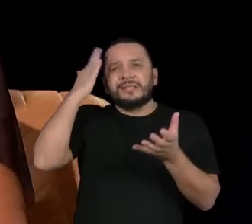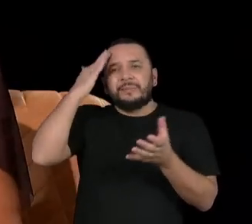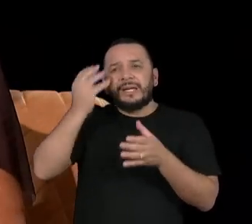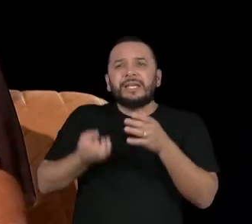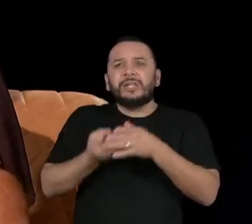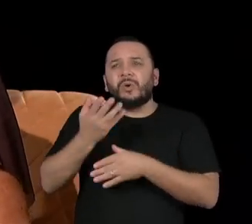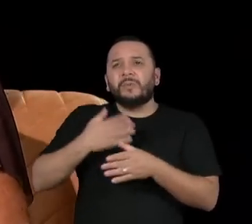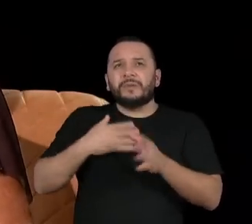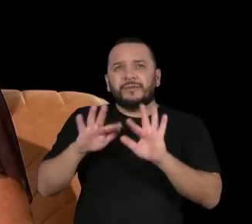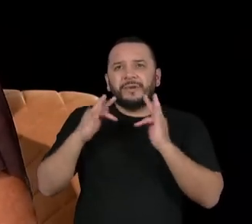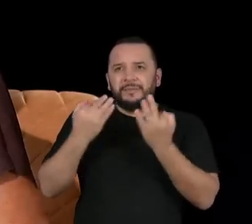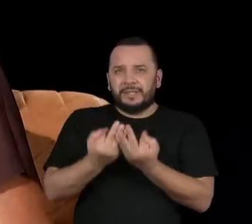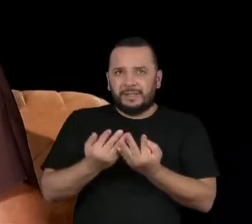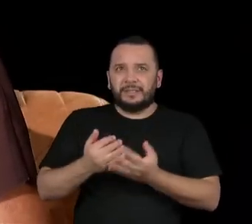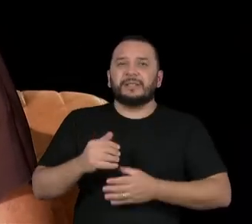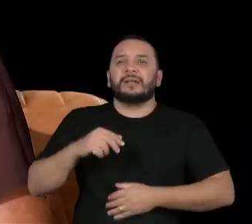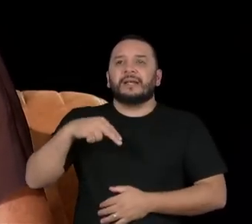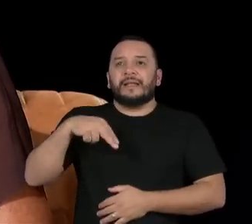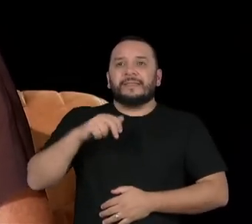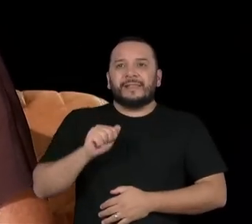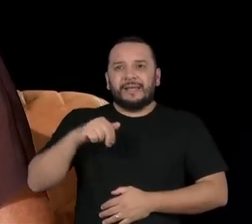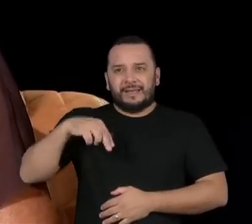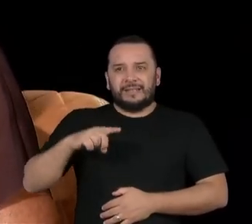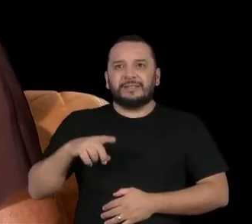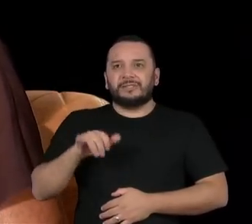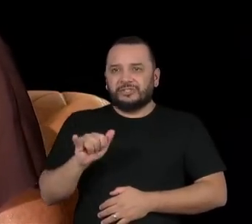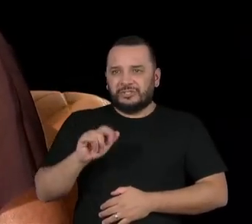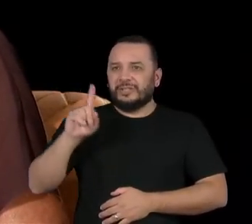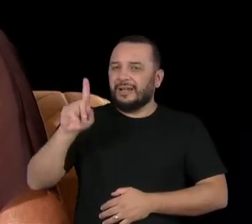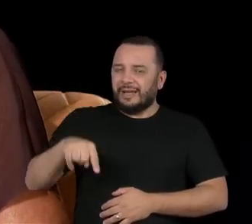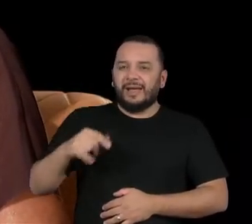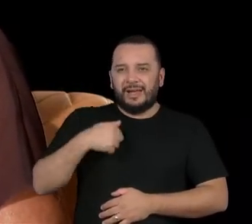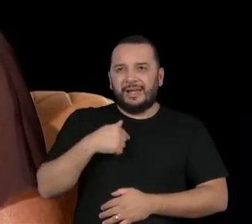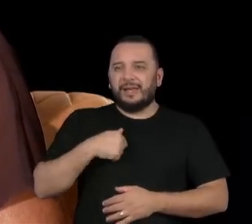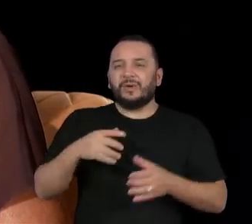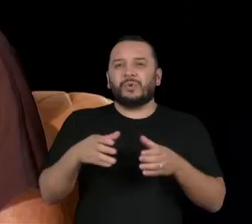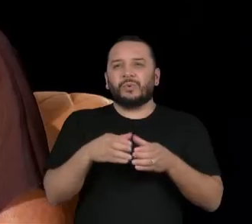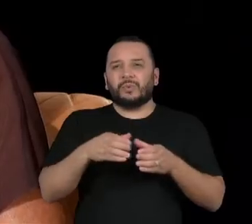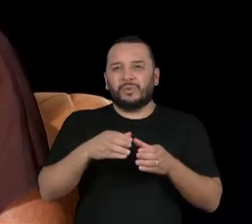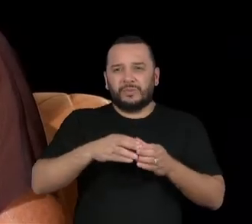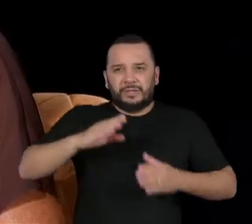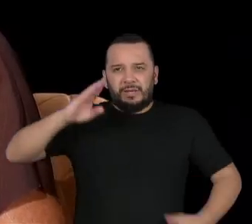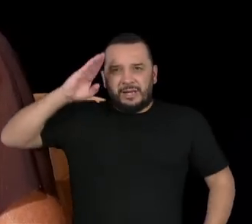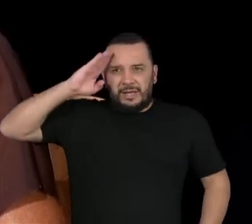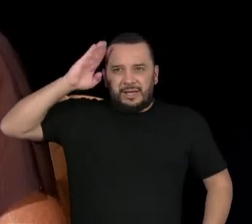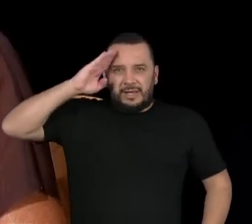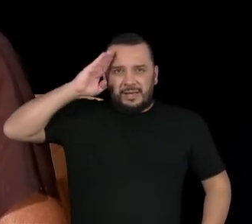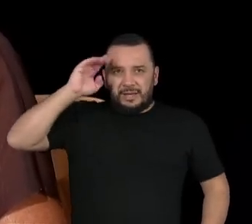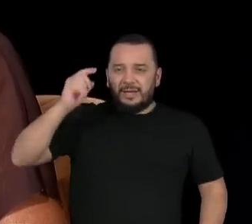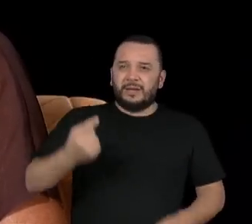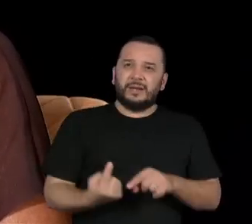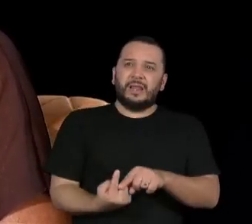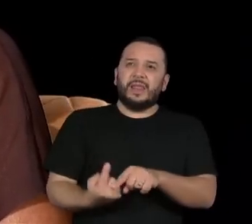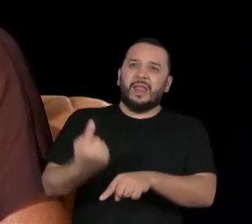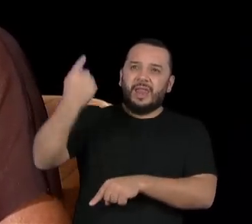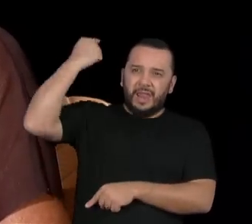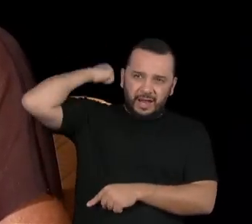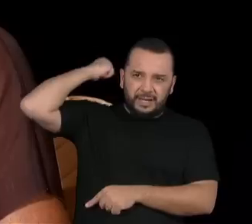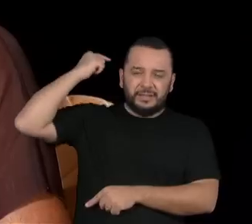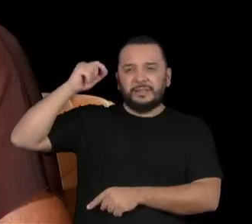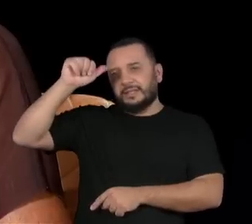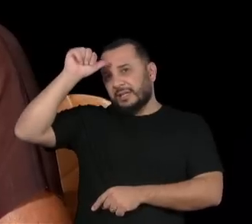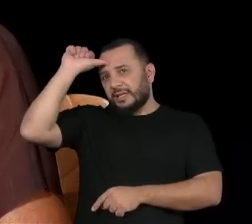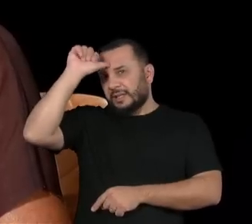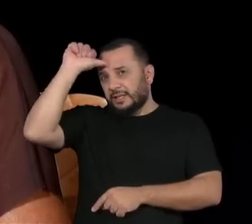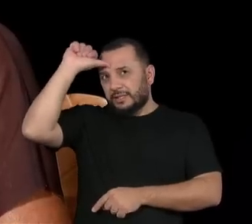Nandi eram kshatriyas, que são os guerreiros, que saíram da Índia, foram